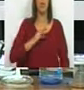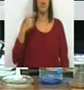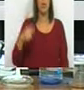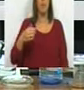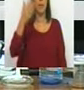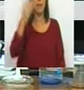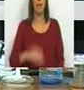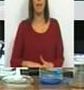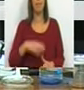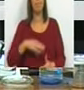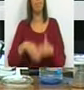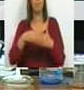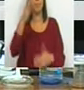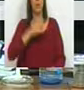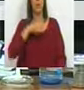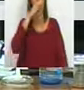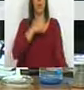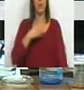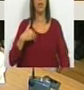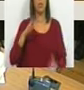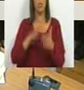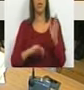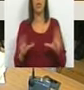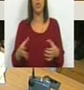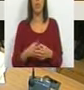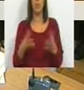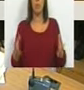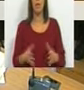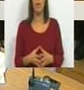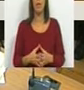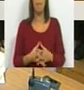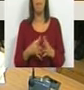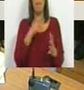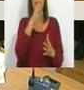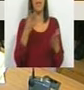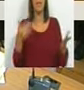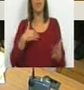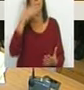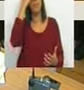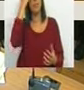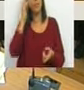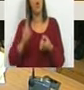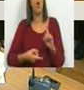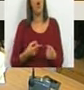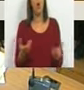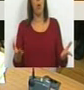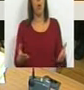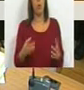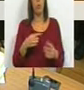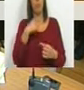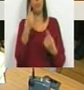Obrigado, Sr. Presidente. Cumprimentar o Sr. Ministro da Saúde e os colegas da Comissão e dizer que, considerando aquilo que tem sido